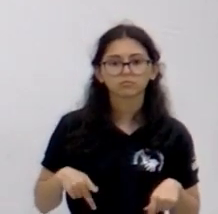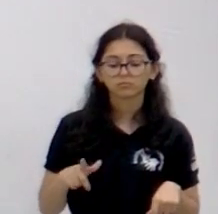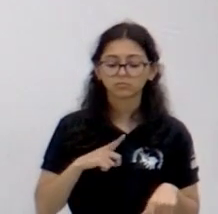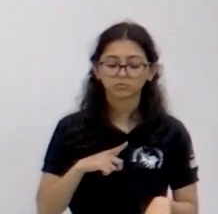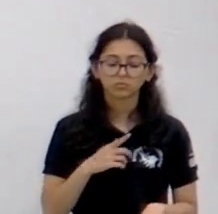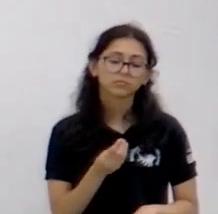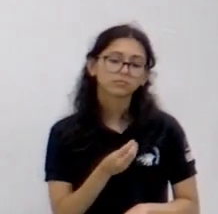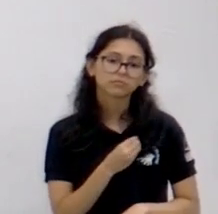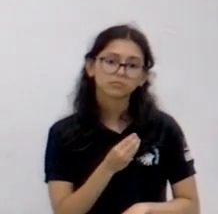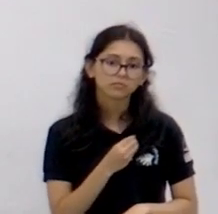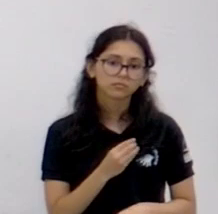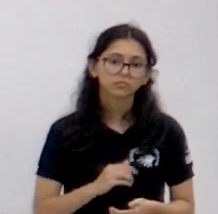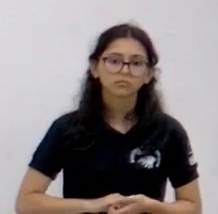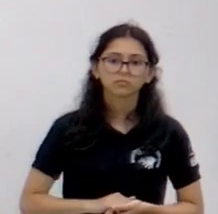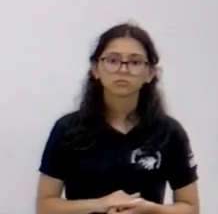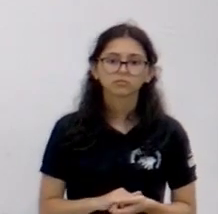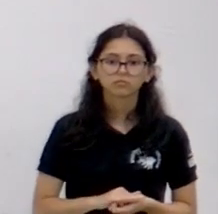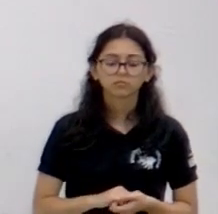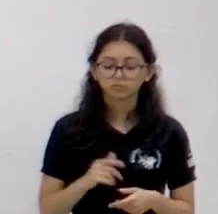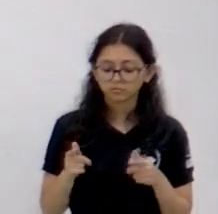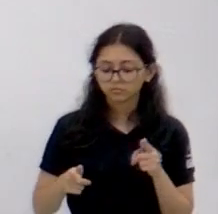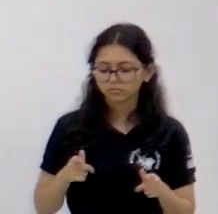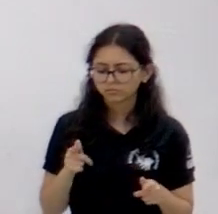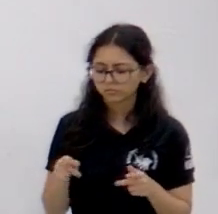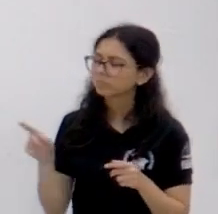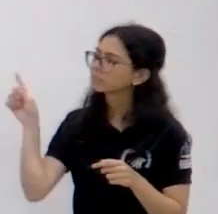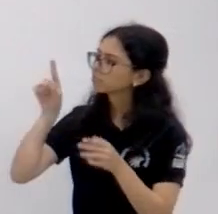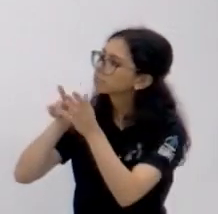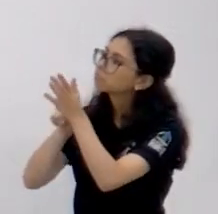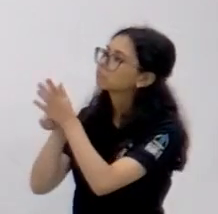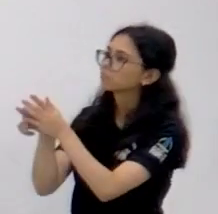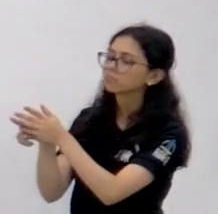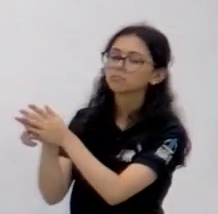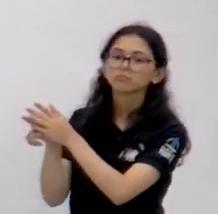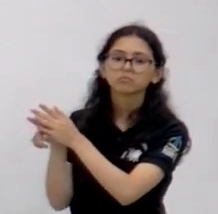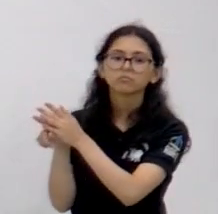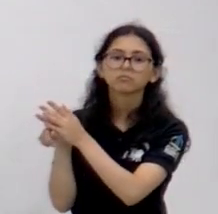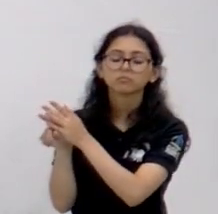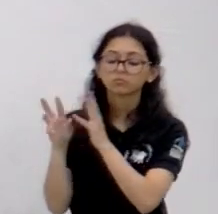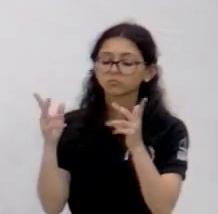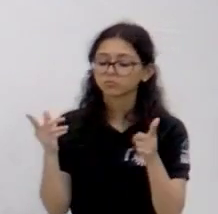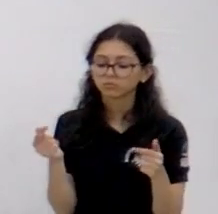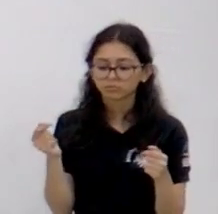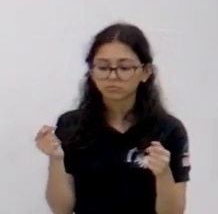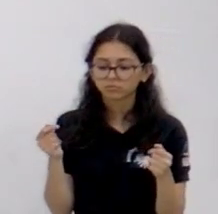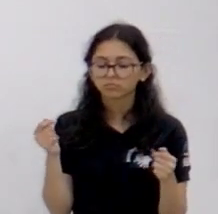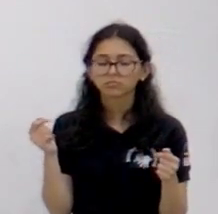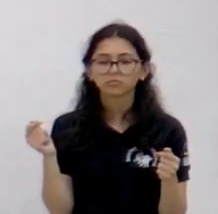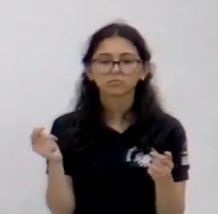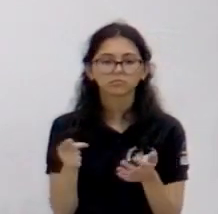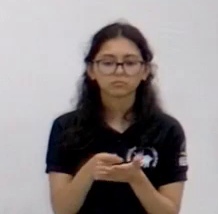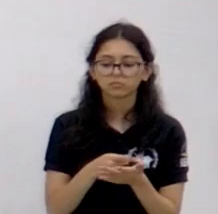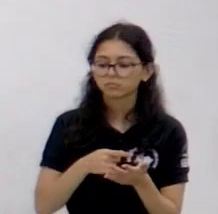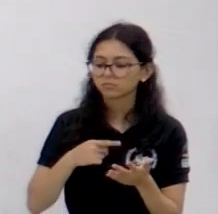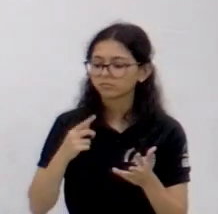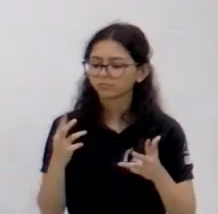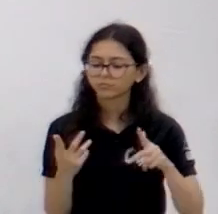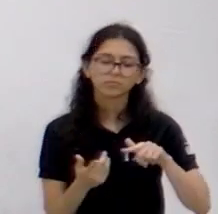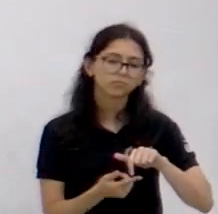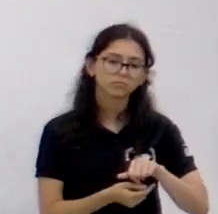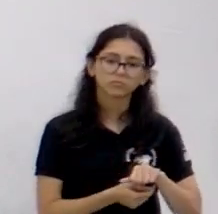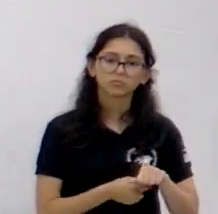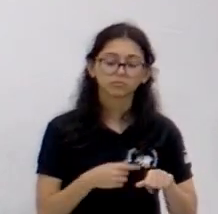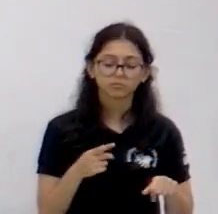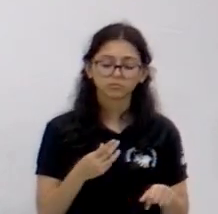momento, Gideão consegue questionar a Deus diante de tudo aquilo que está acontecendo à sua volta. Gideão